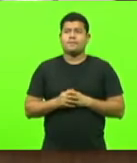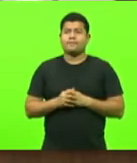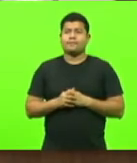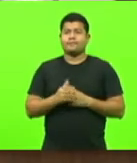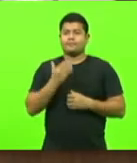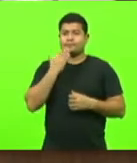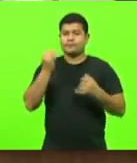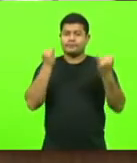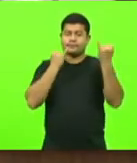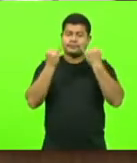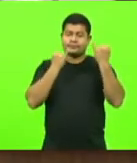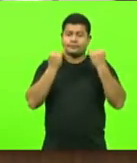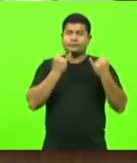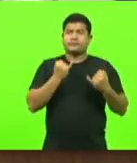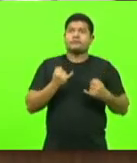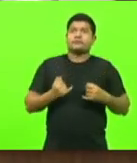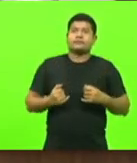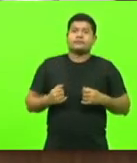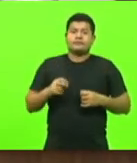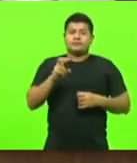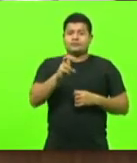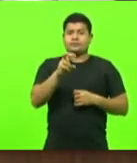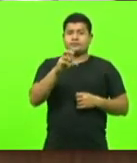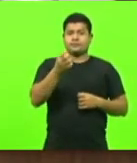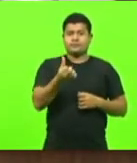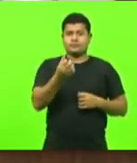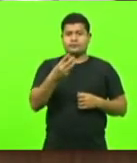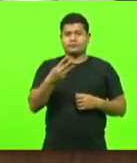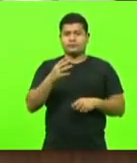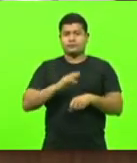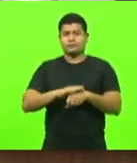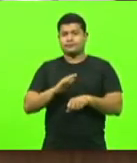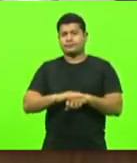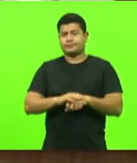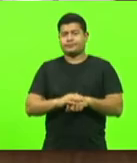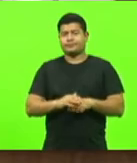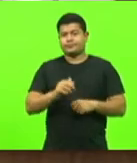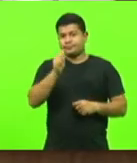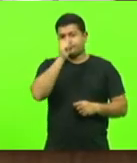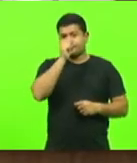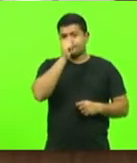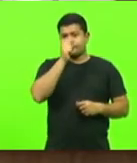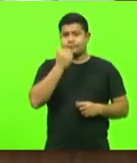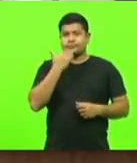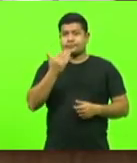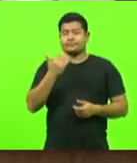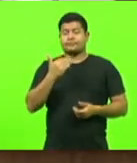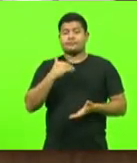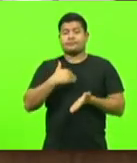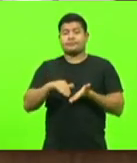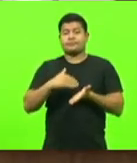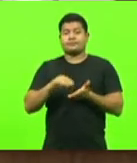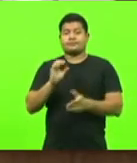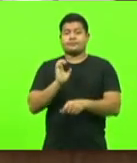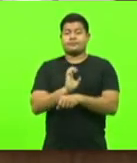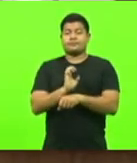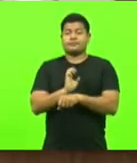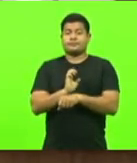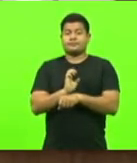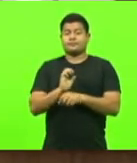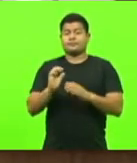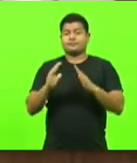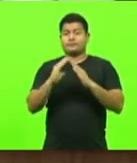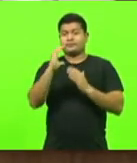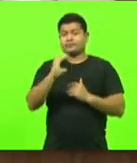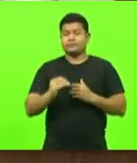Pedidos de informação. Pedido de informação 563, autor, deputado João Amin, solicitando ao secretário de Estado da Casa Civil informações acerca